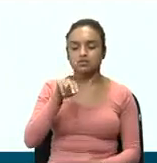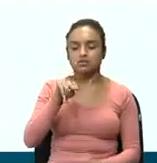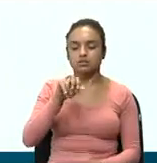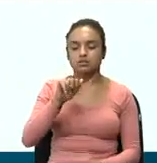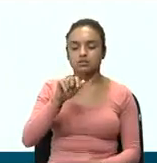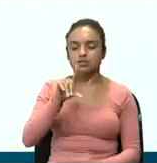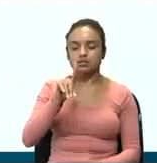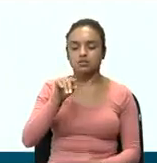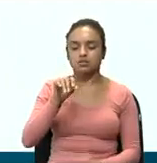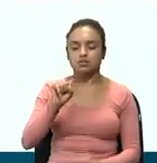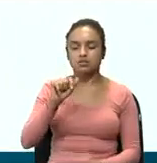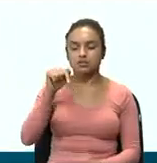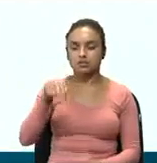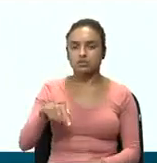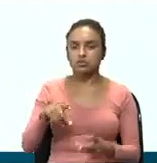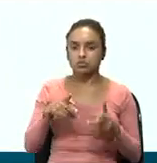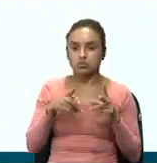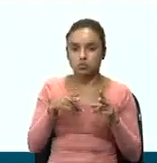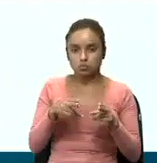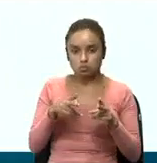menos sempre dessa forma aqui, ó.